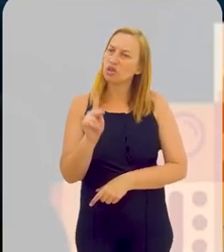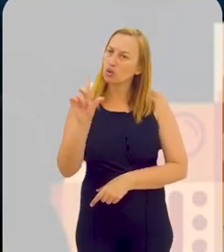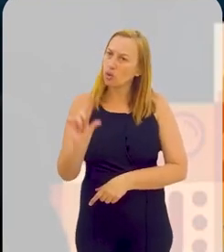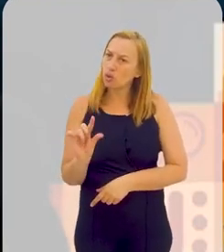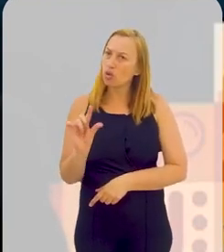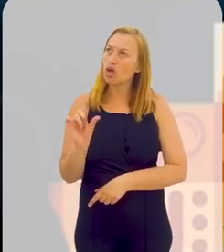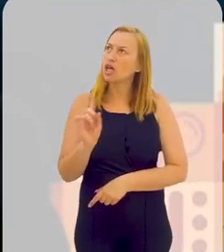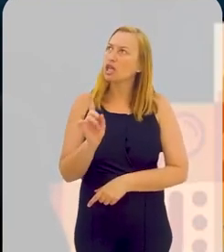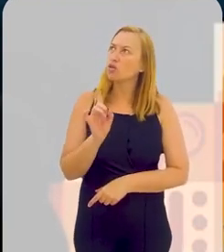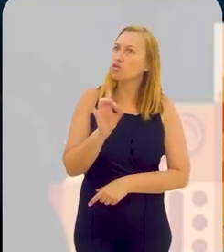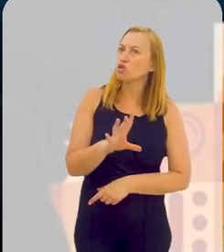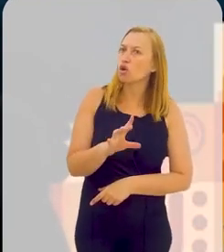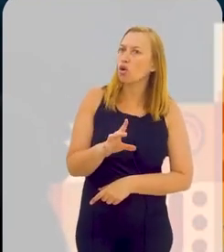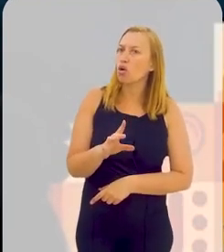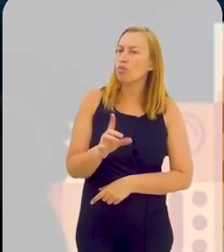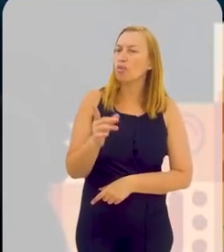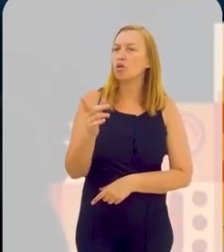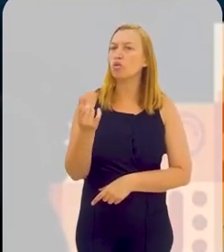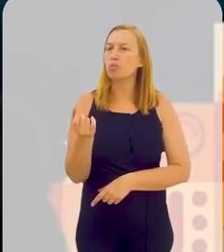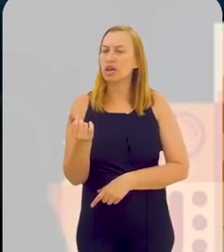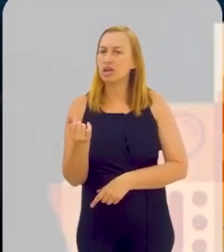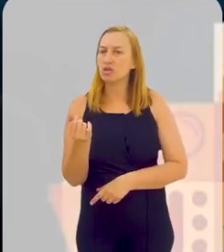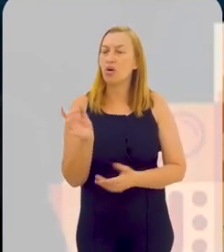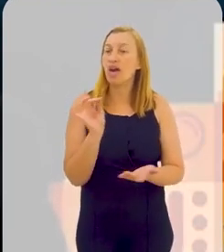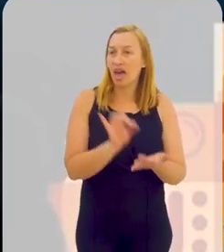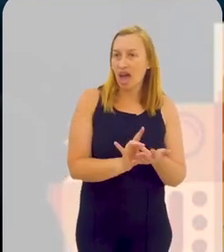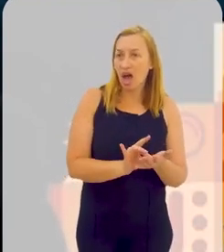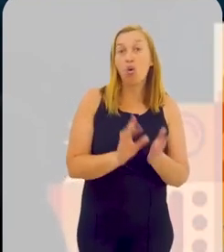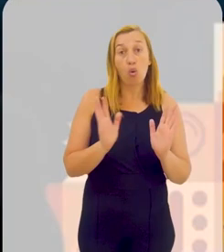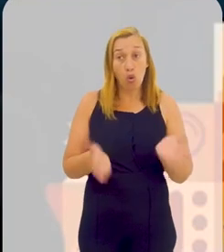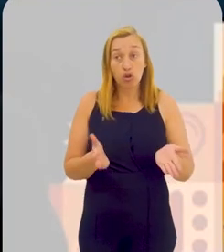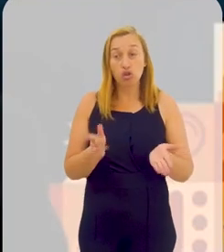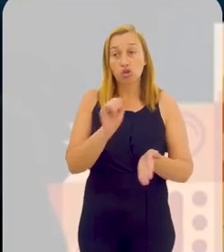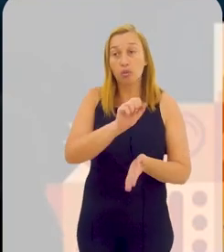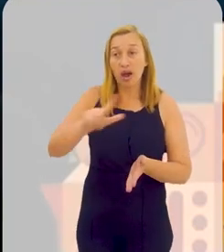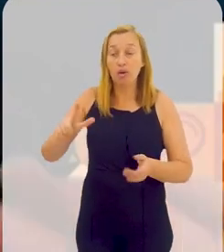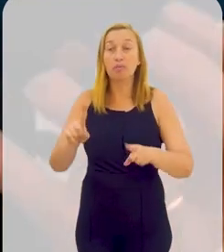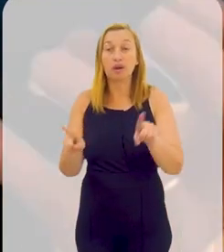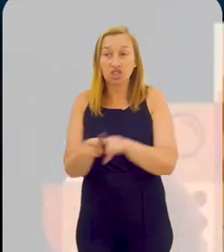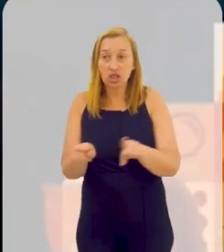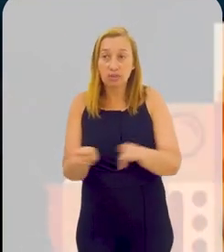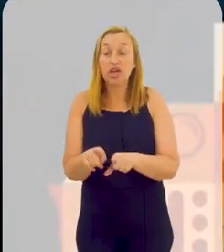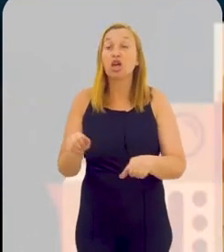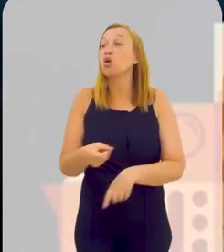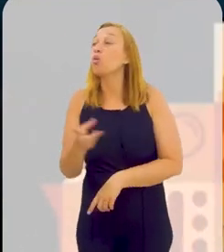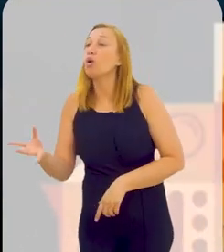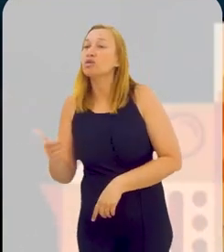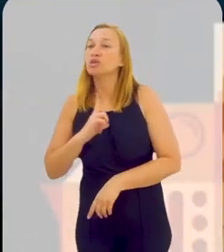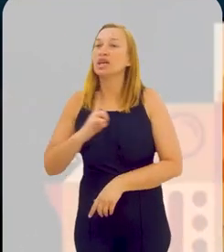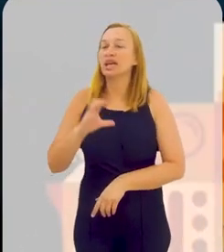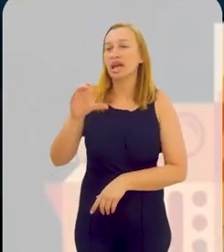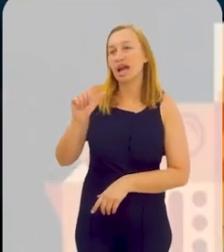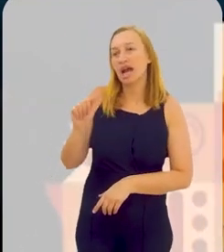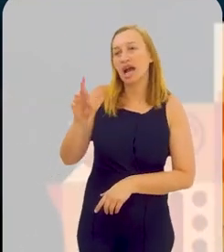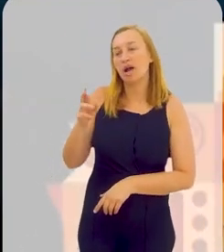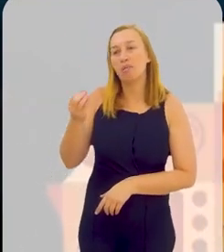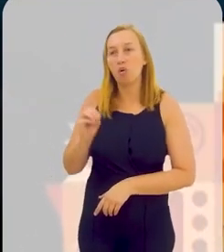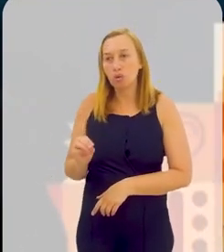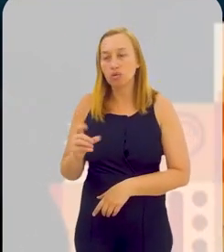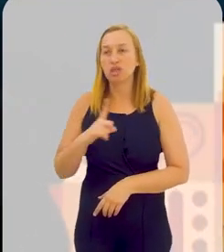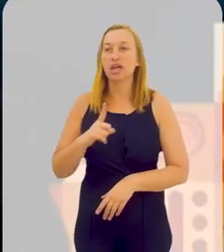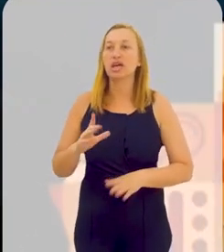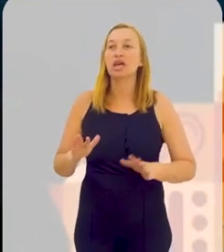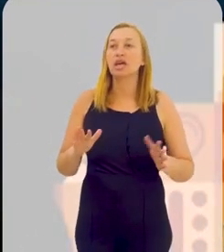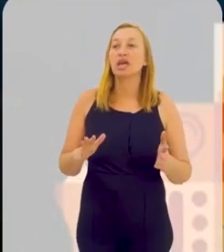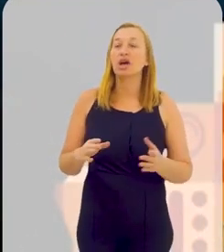do petróleo ele vai ser condicionado não só pelo preço real do barril, que hoje é cotado, mas também quanto de carbono aquele barril emitiu. E